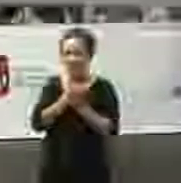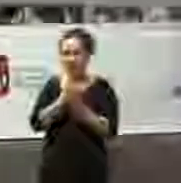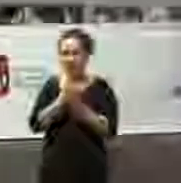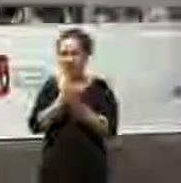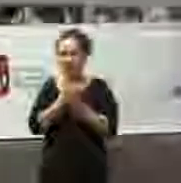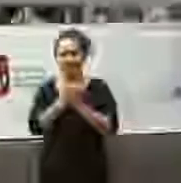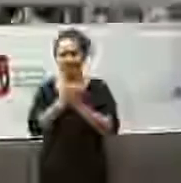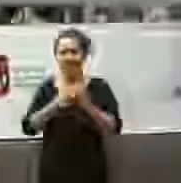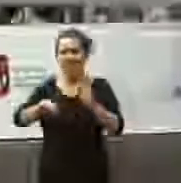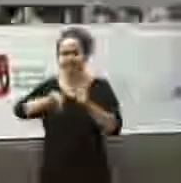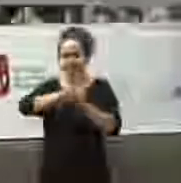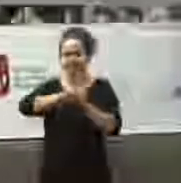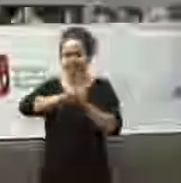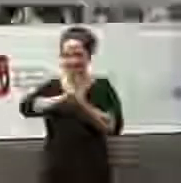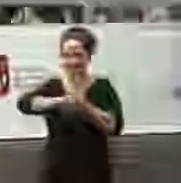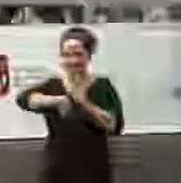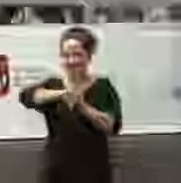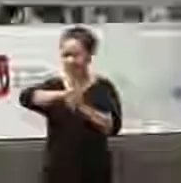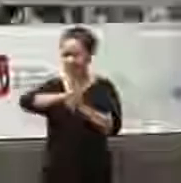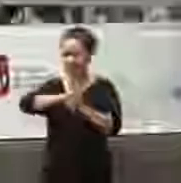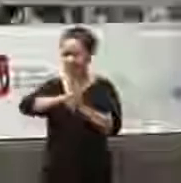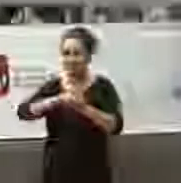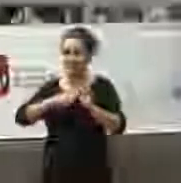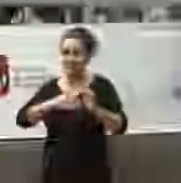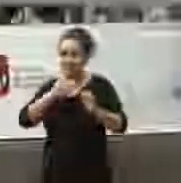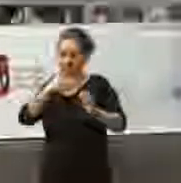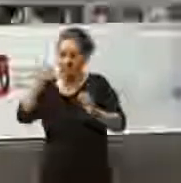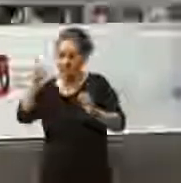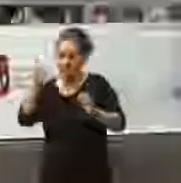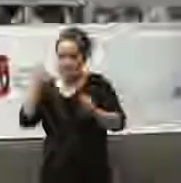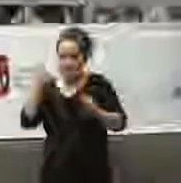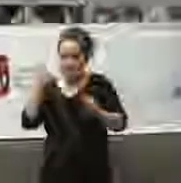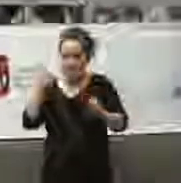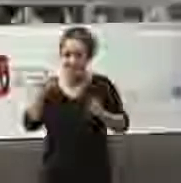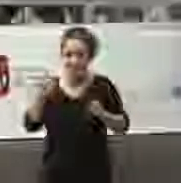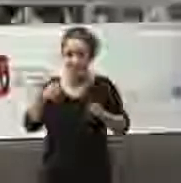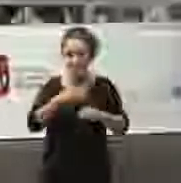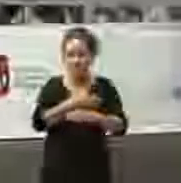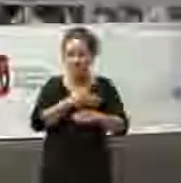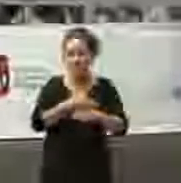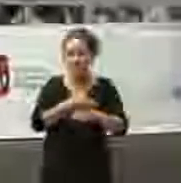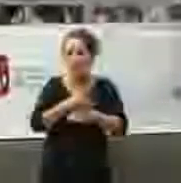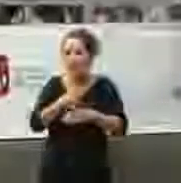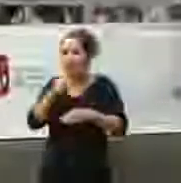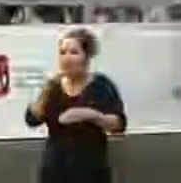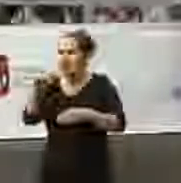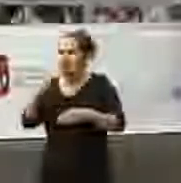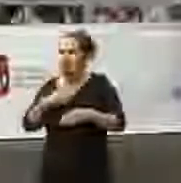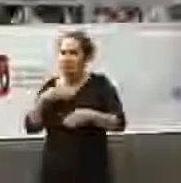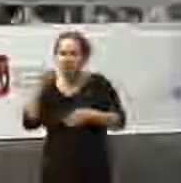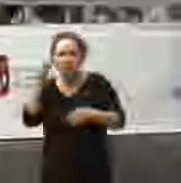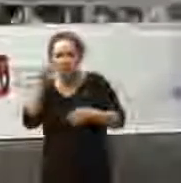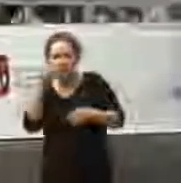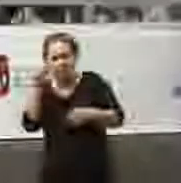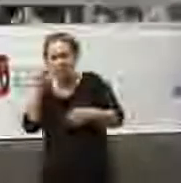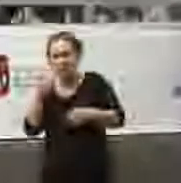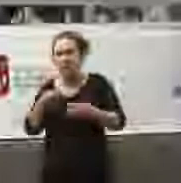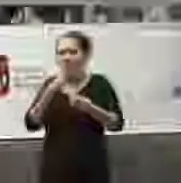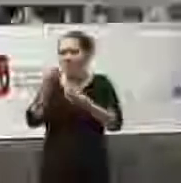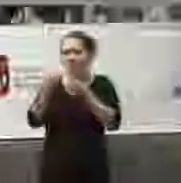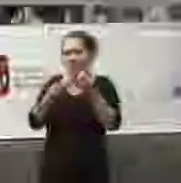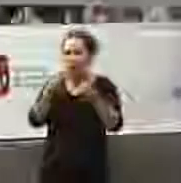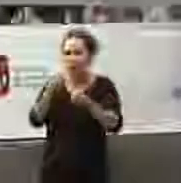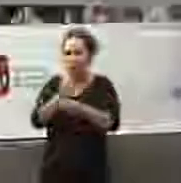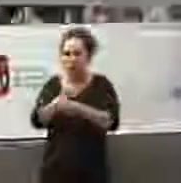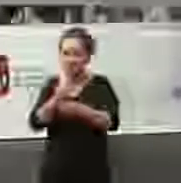eu acho que eu acho que ó talvez a minha melhor intervenção aqui serão seja dá um pouco dessa experiência do que foi foram três anos mais